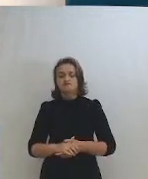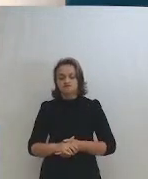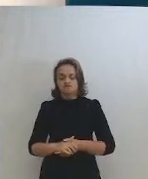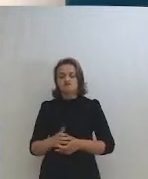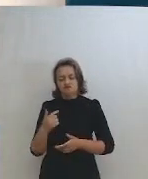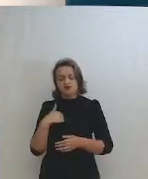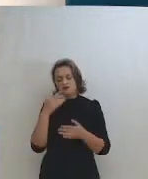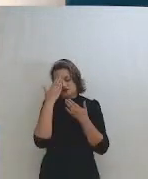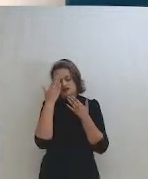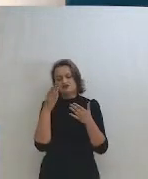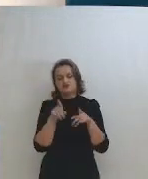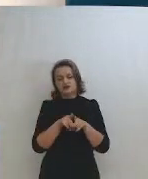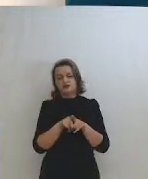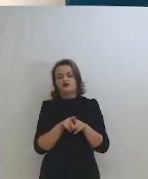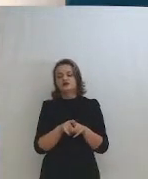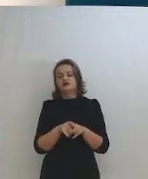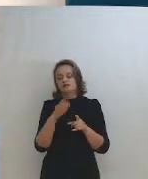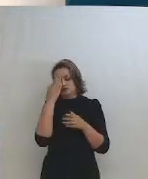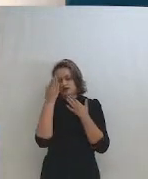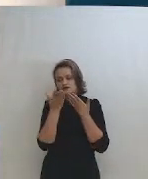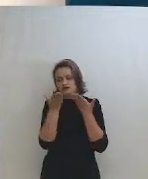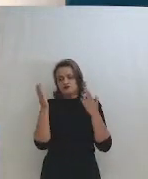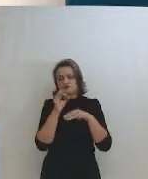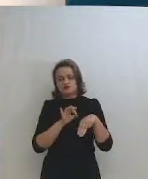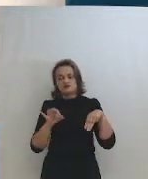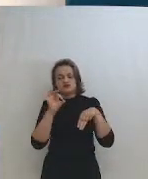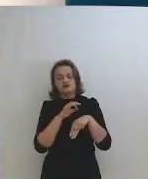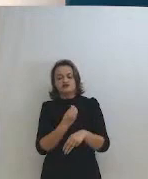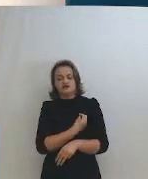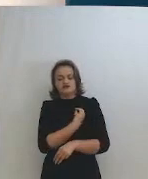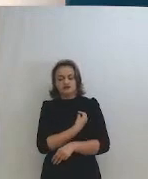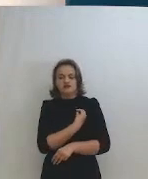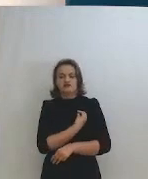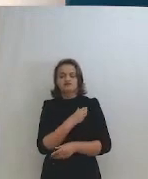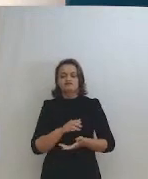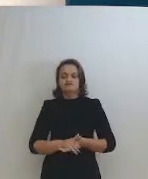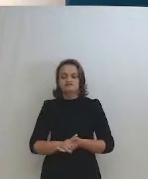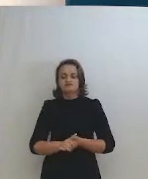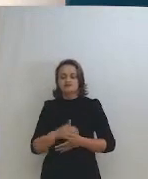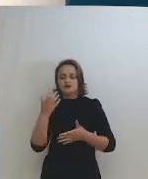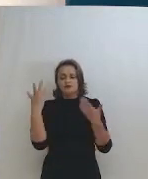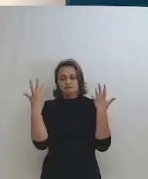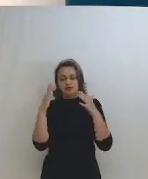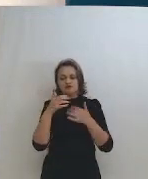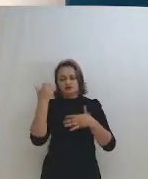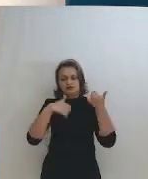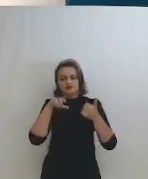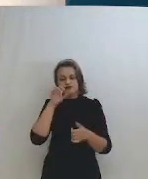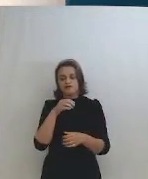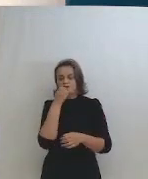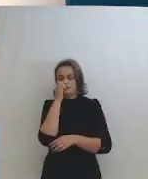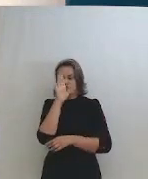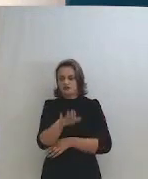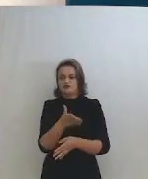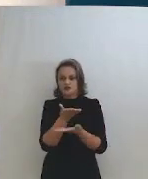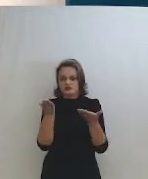agradeço a todos os ministros. Muito obrigado e parabéns pela sustentação. Muito obrigado, uma ótima tarde para os senhores. Muito